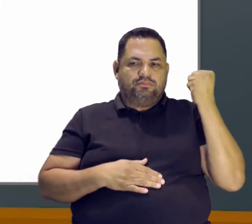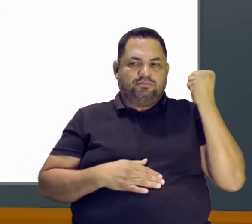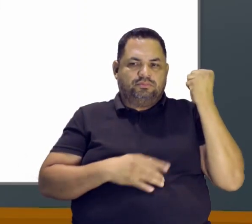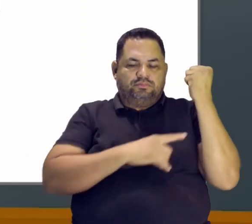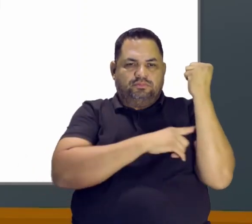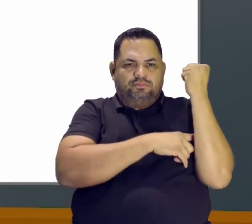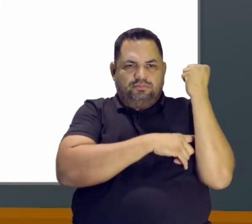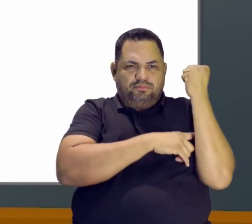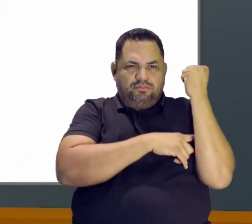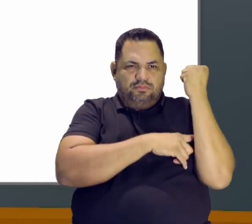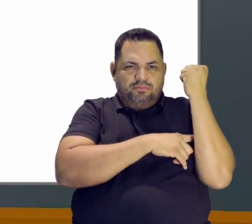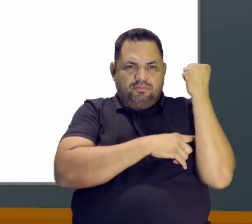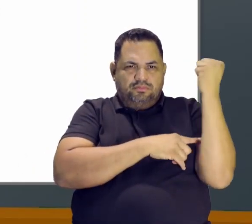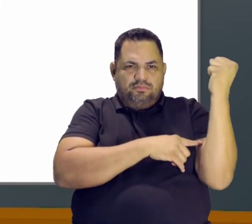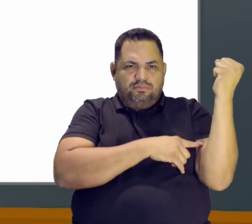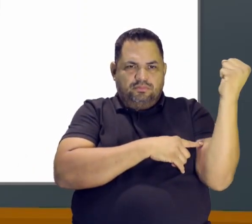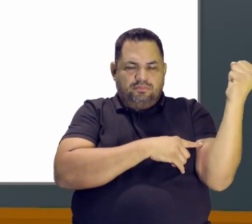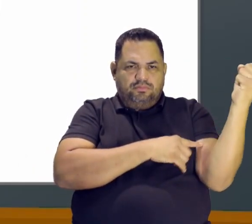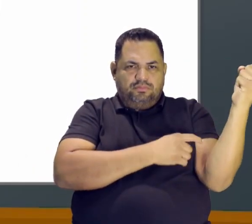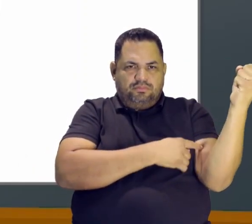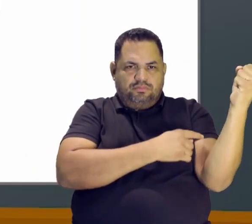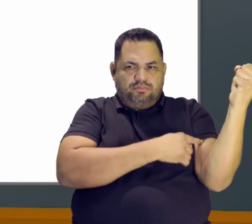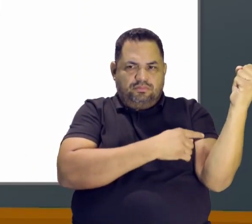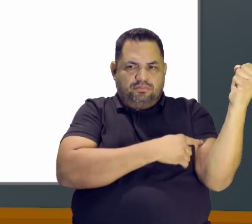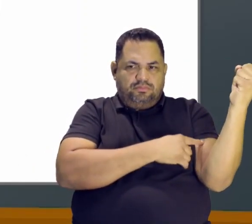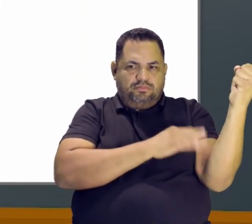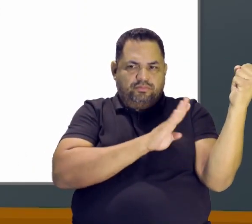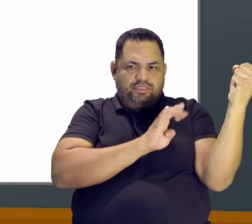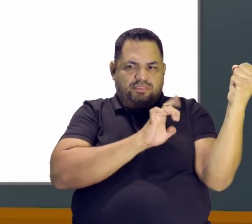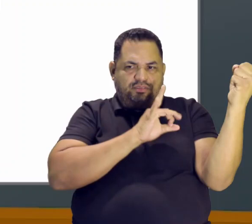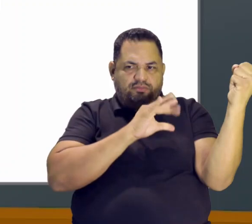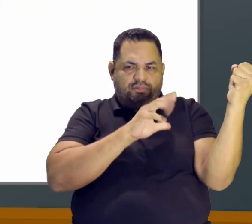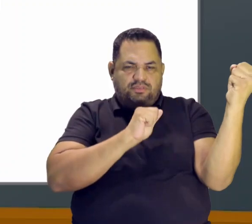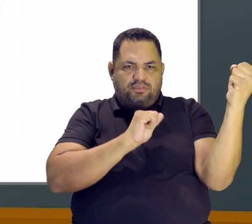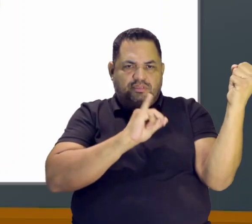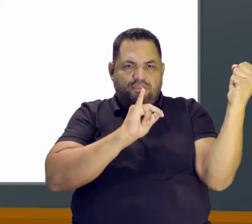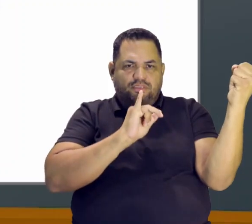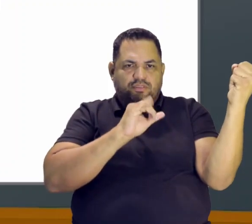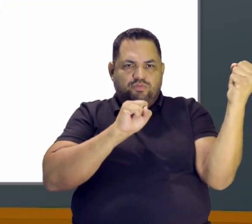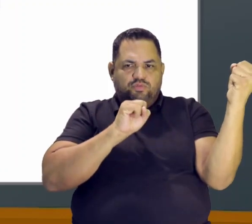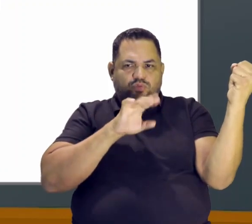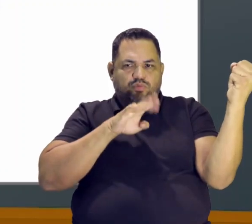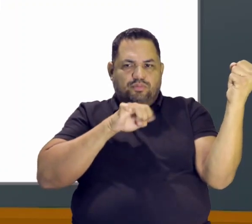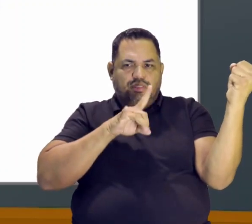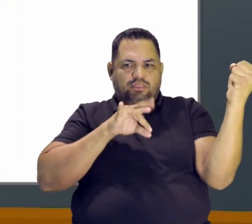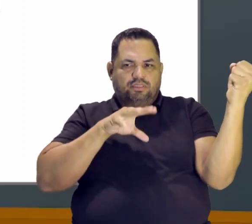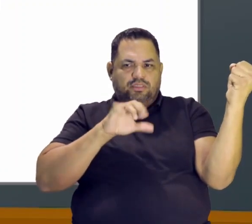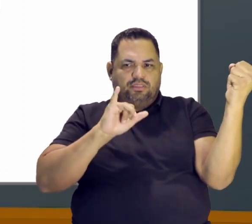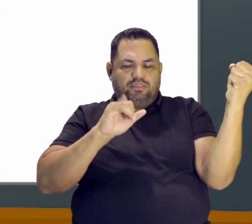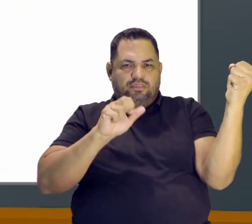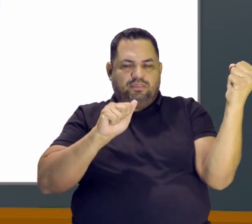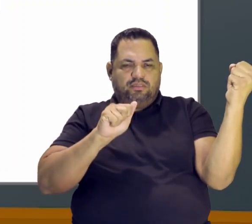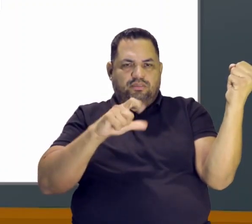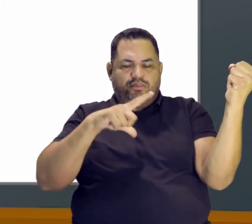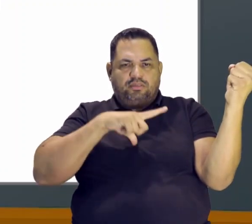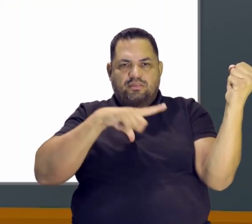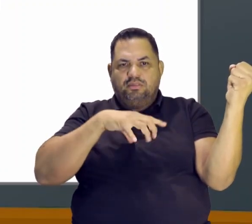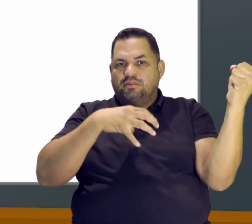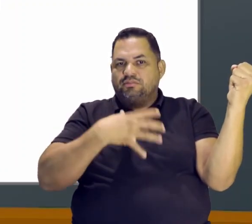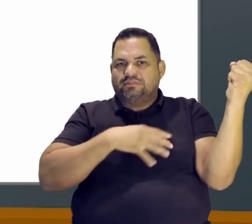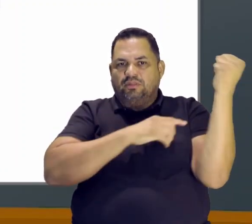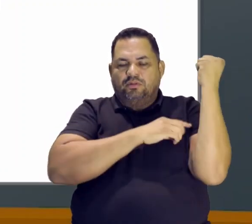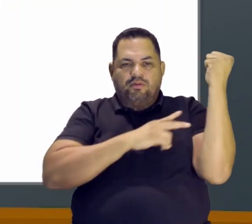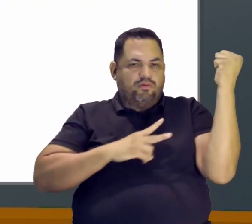exemplo, do meu bíceps, eu estou fazendo uma isometria. Existe uma tensão, eu sinto aqui uma tensão, né, uma